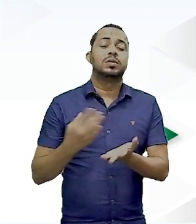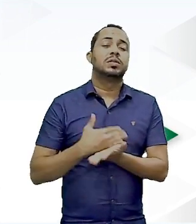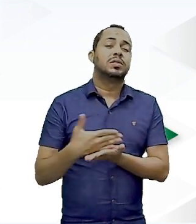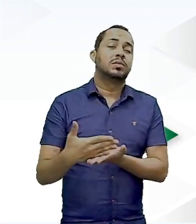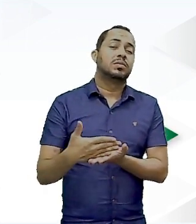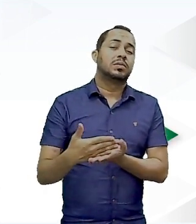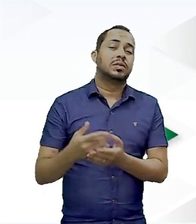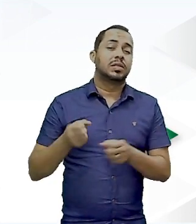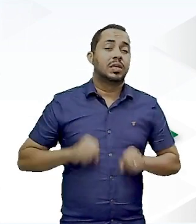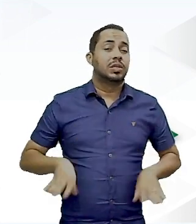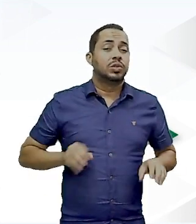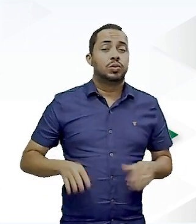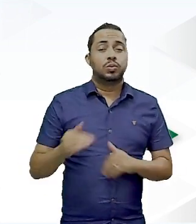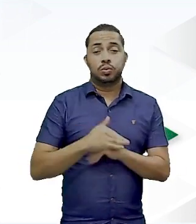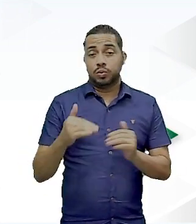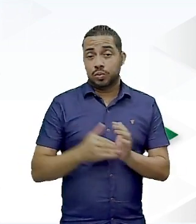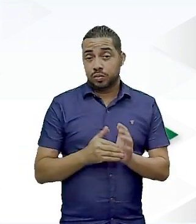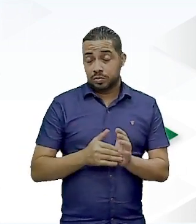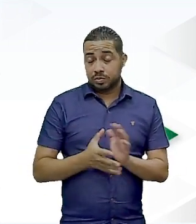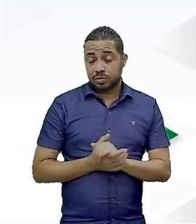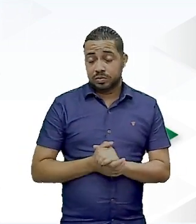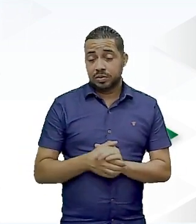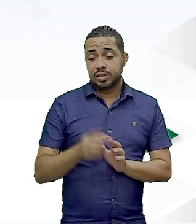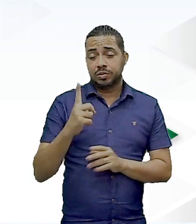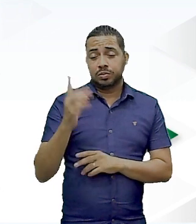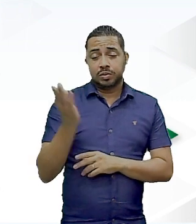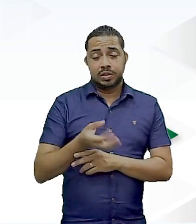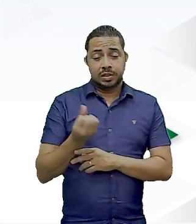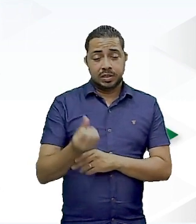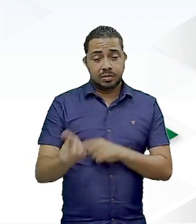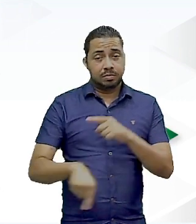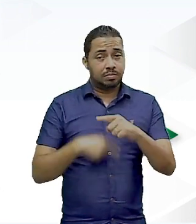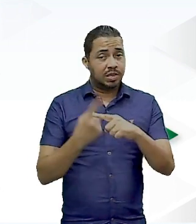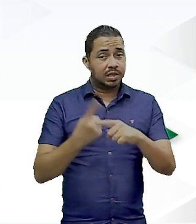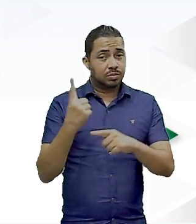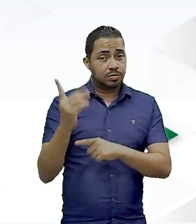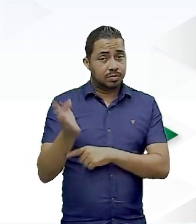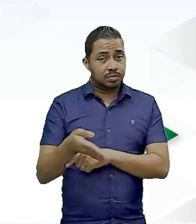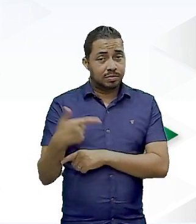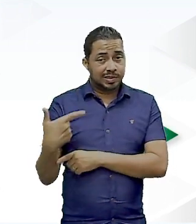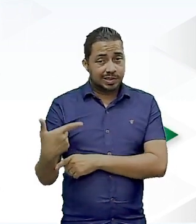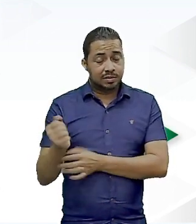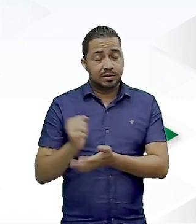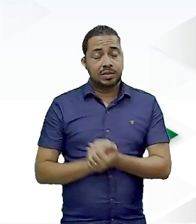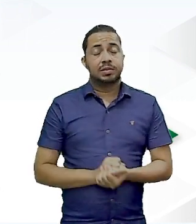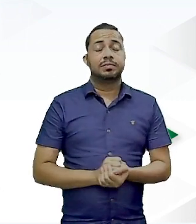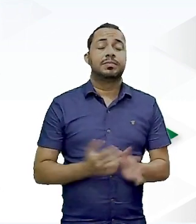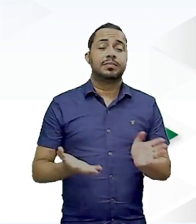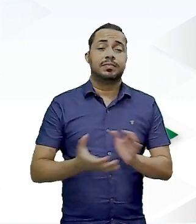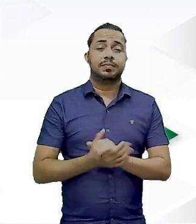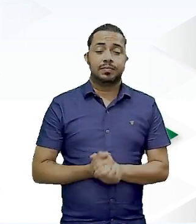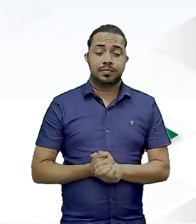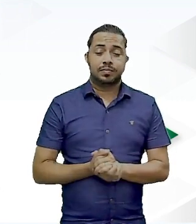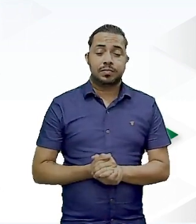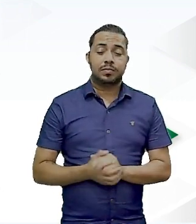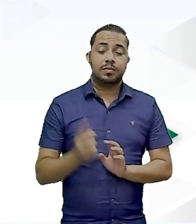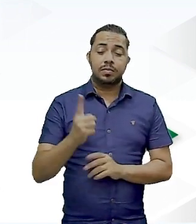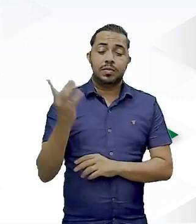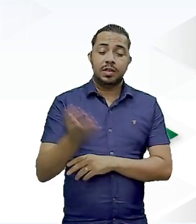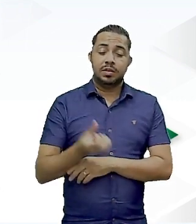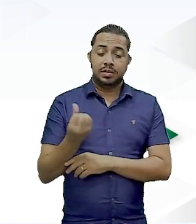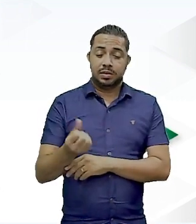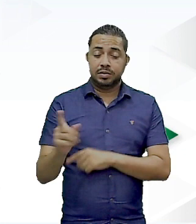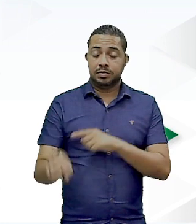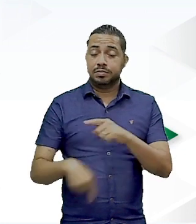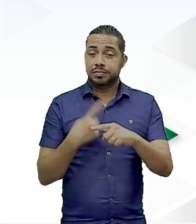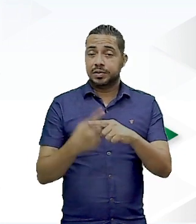no total? Vamos ver? É 1/6 mais 1/2. Nessa relação, vem comigo então, ó. 1/6 mais 1/2,